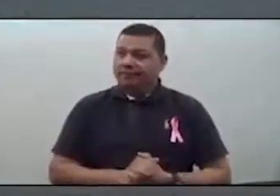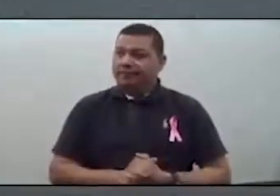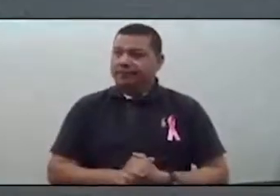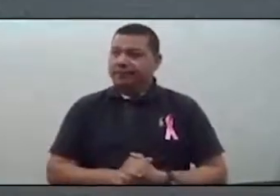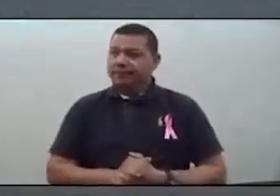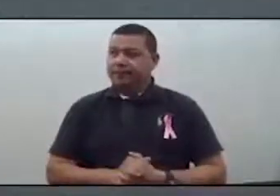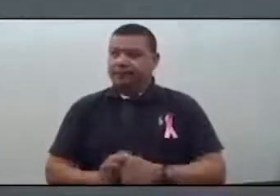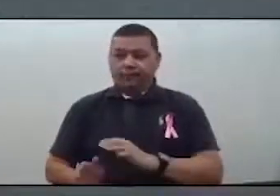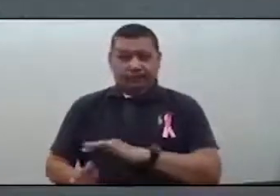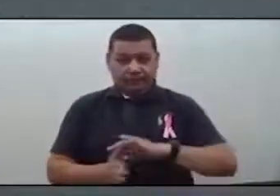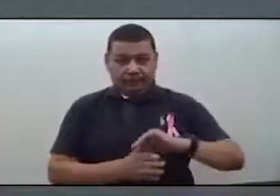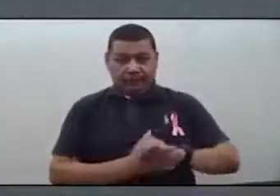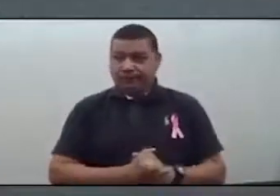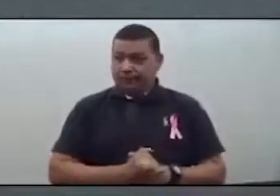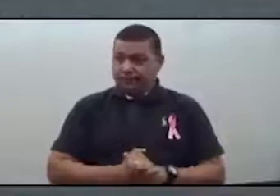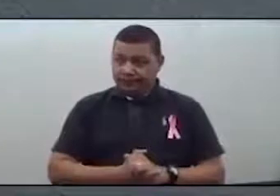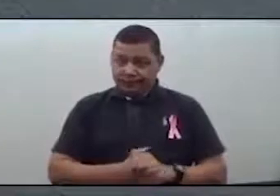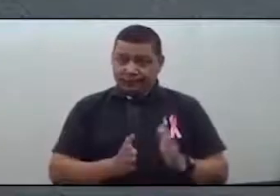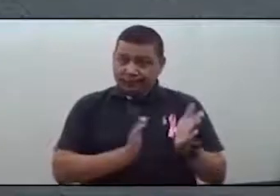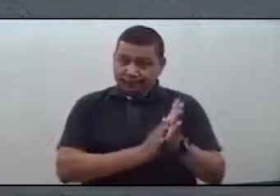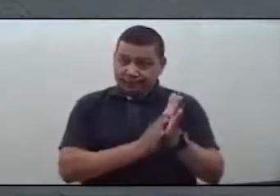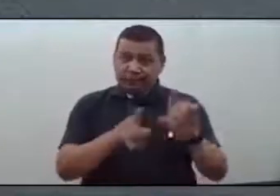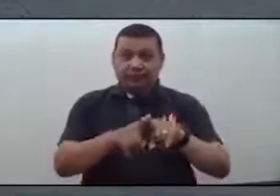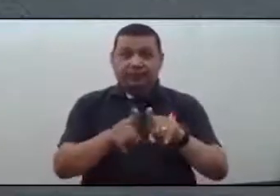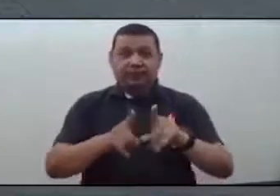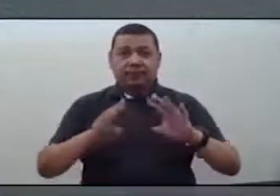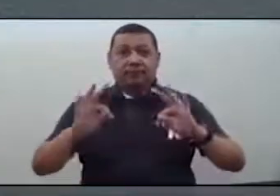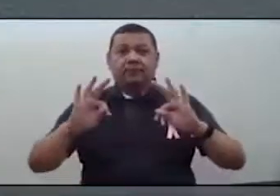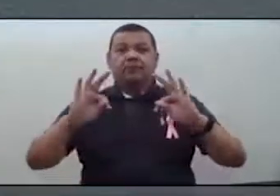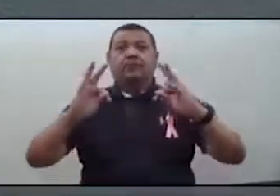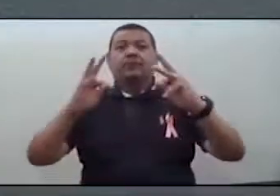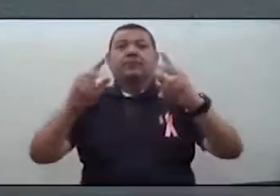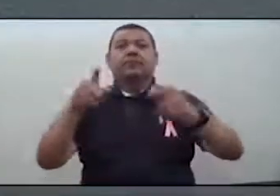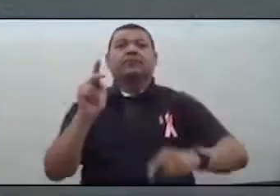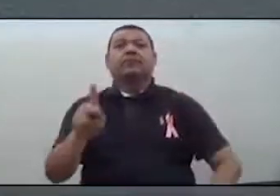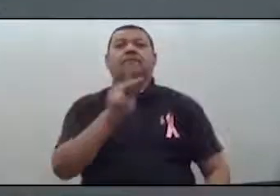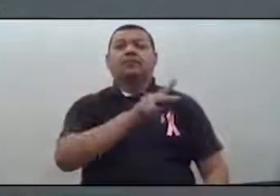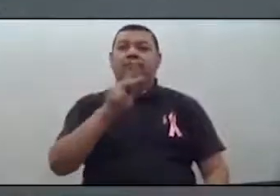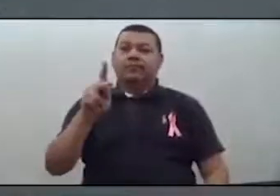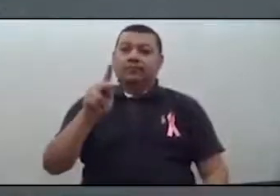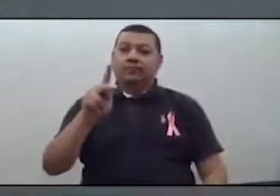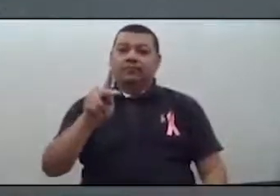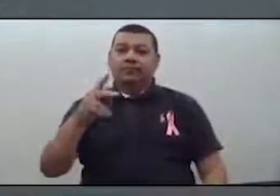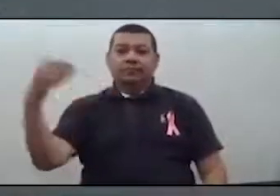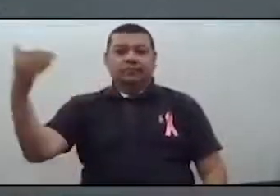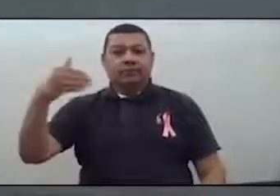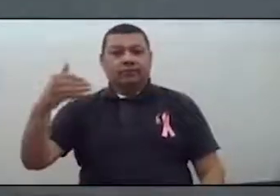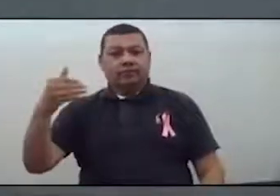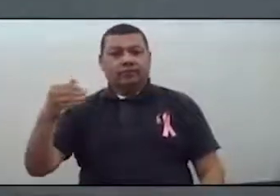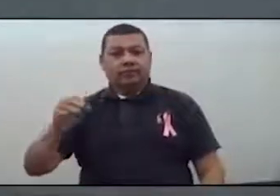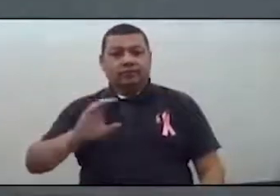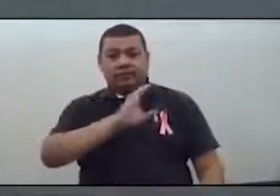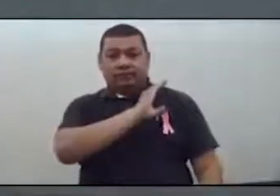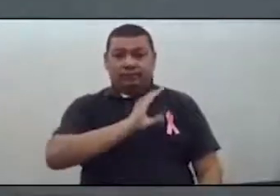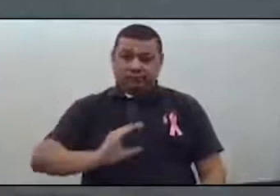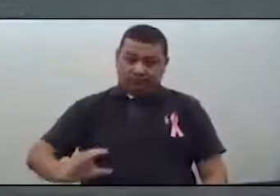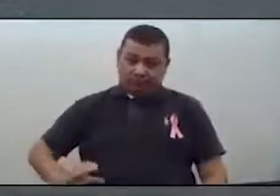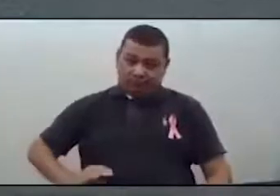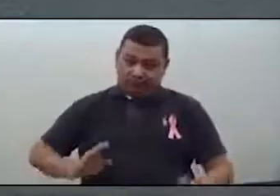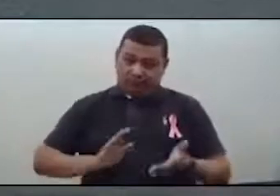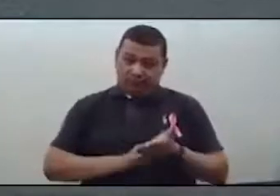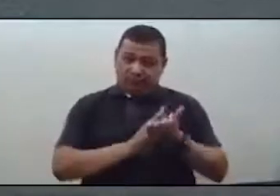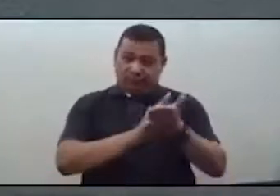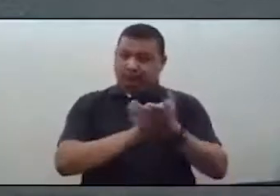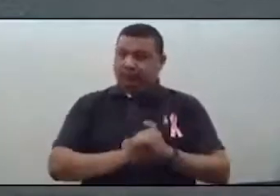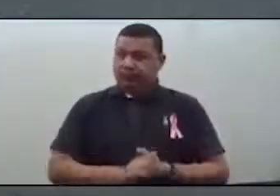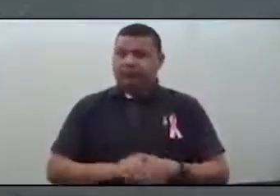Parabenizar, em nome da Virgínia, todos os professores que estiveram aqui na moção de aplausos, para parabenizar